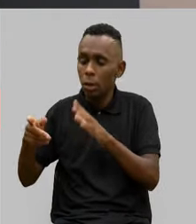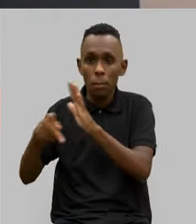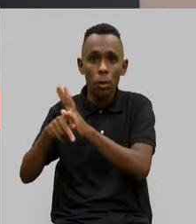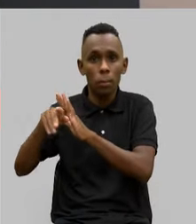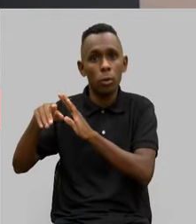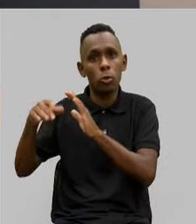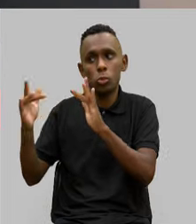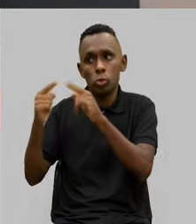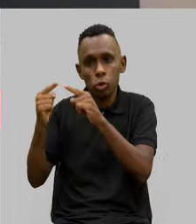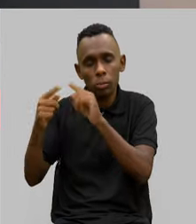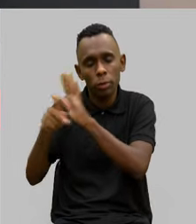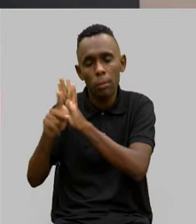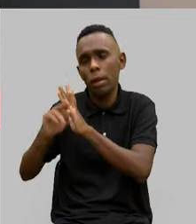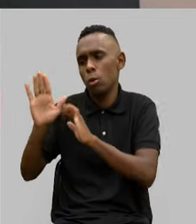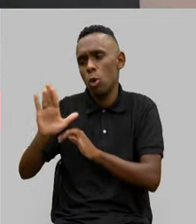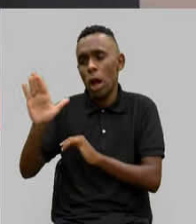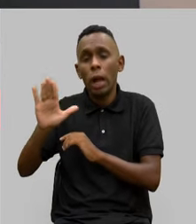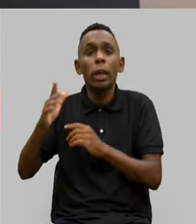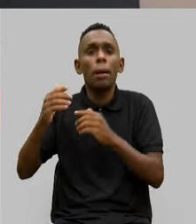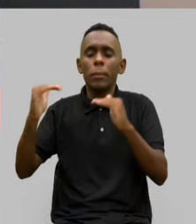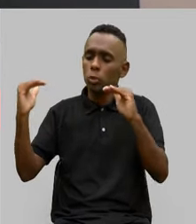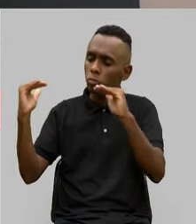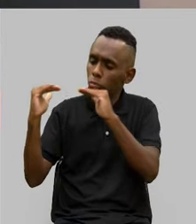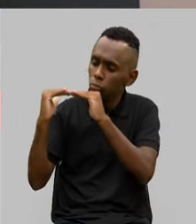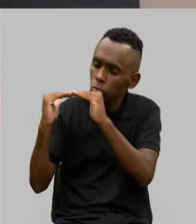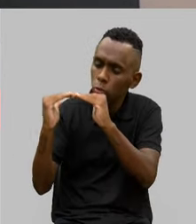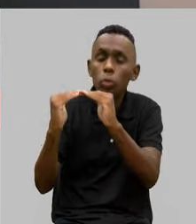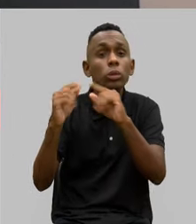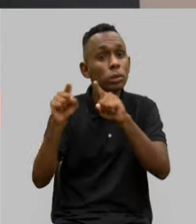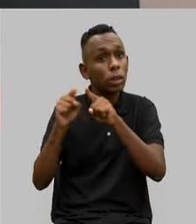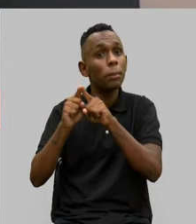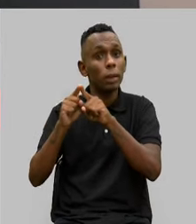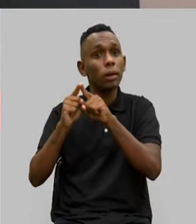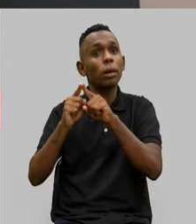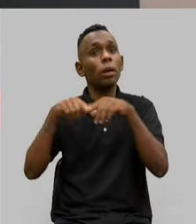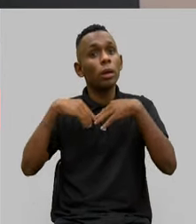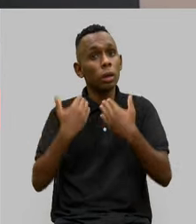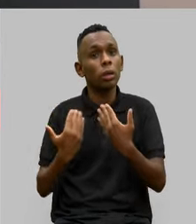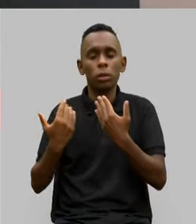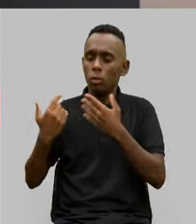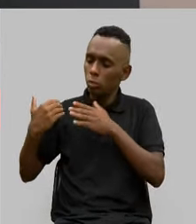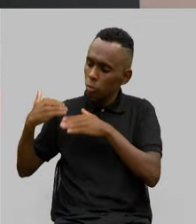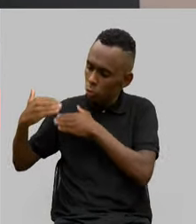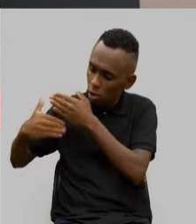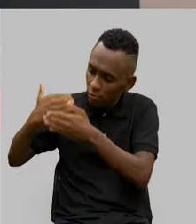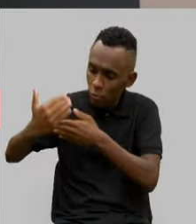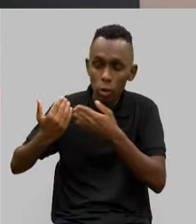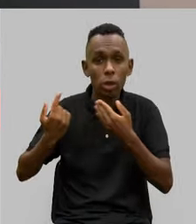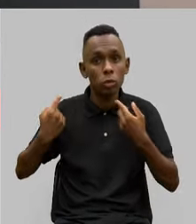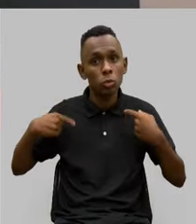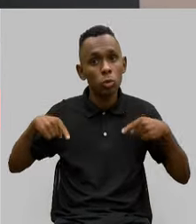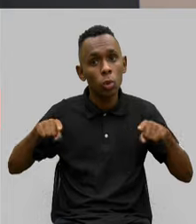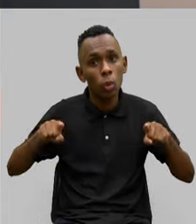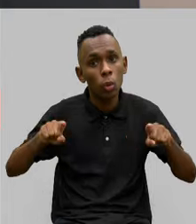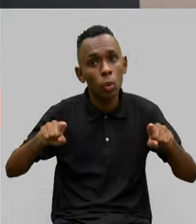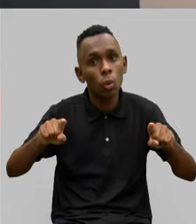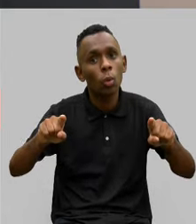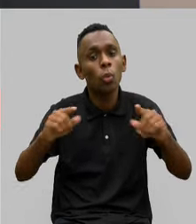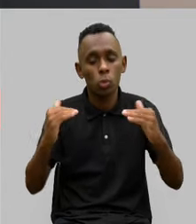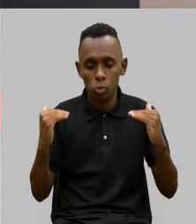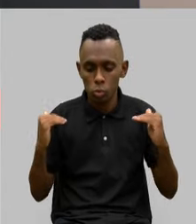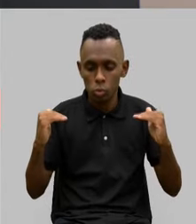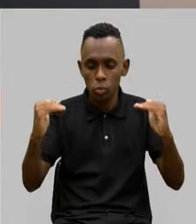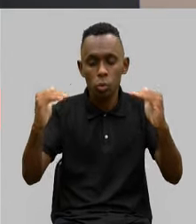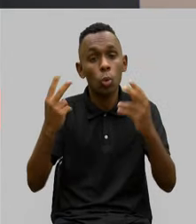ativa vai trabalhar de comum acordo e é nessa coevolução que nós vamos formar